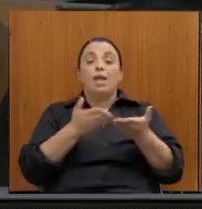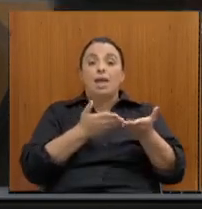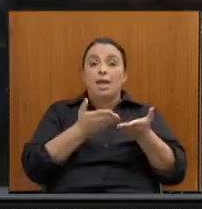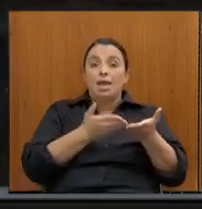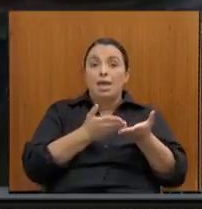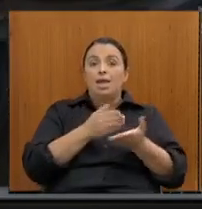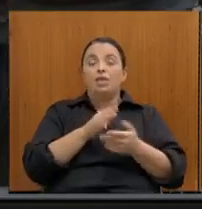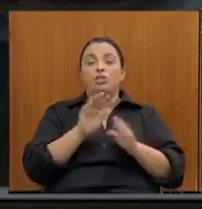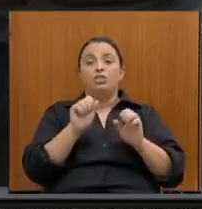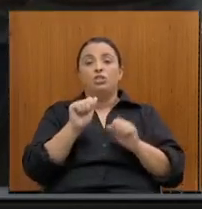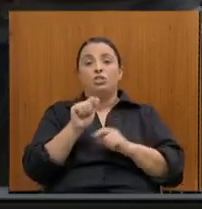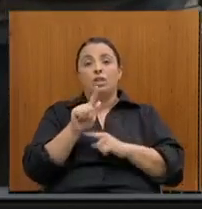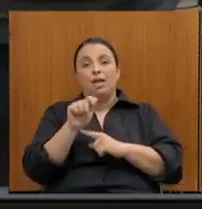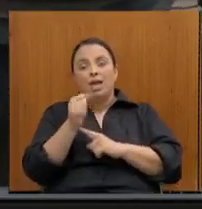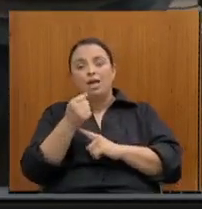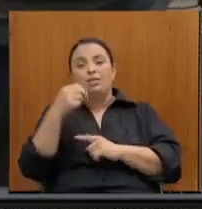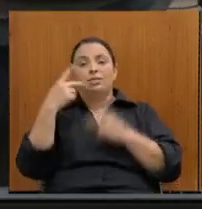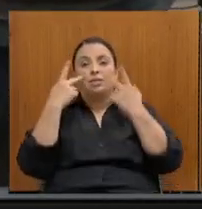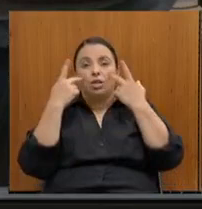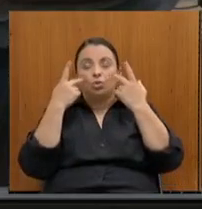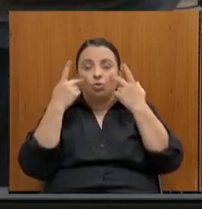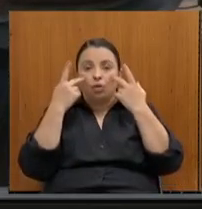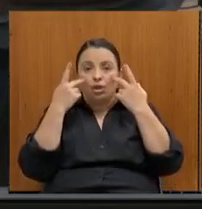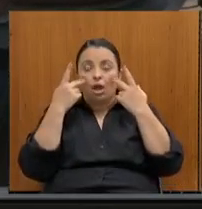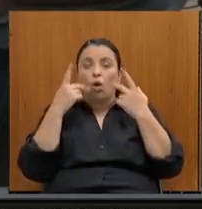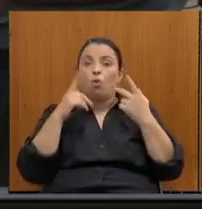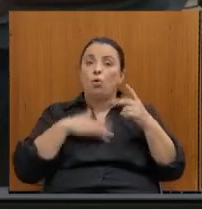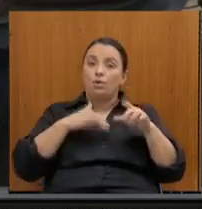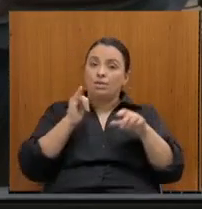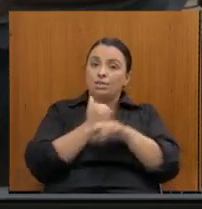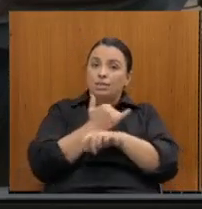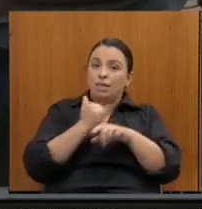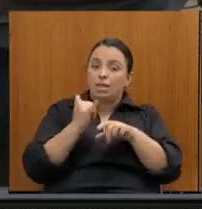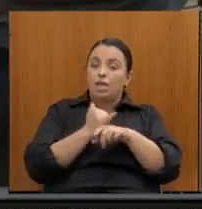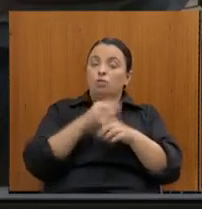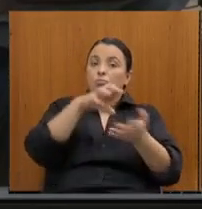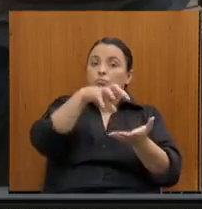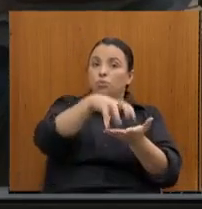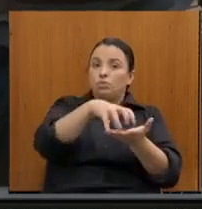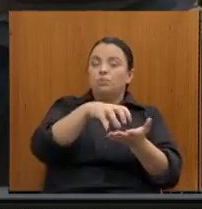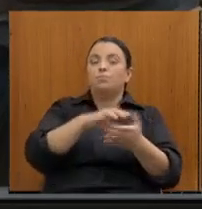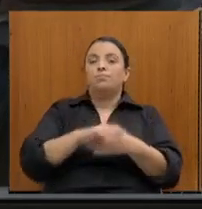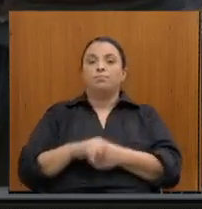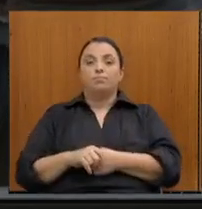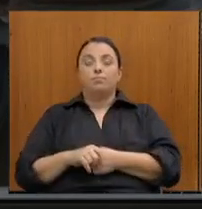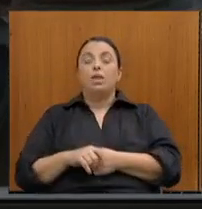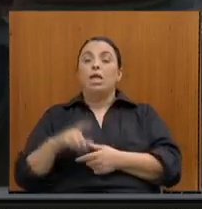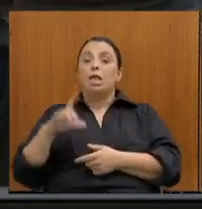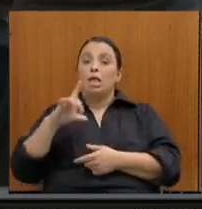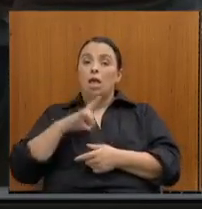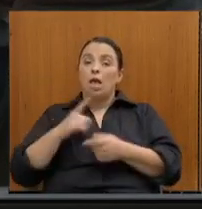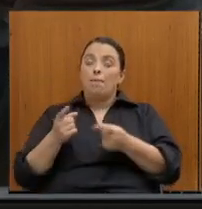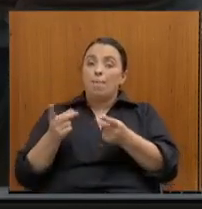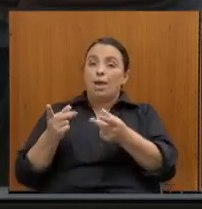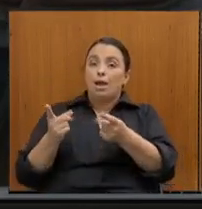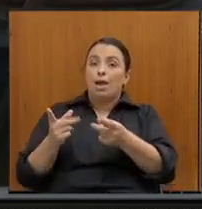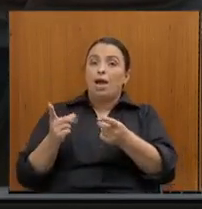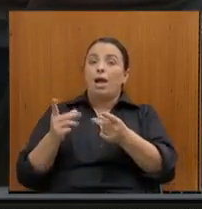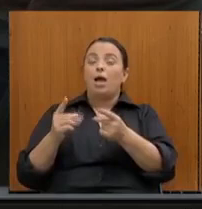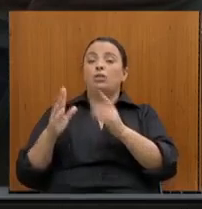natural estrategicamente posicionada existência de mercado doméstico